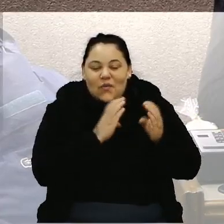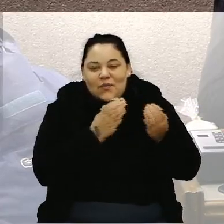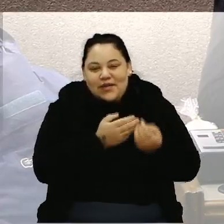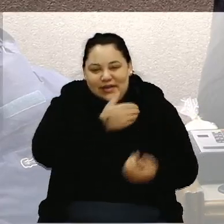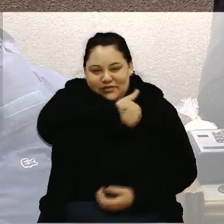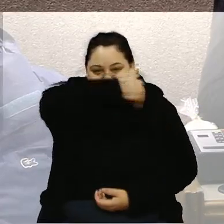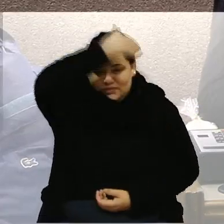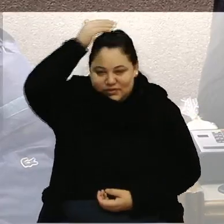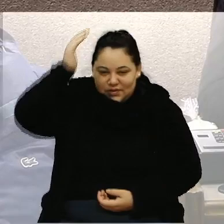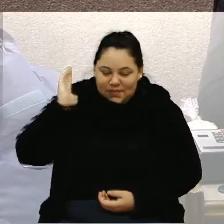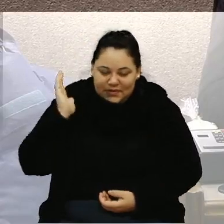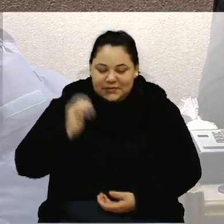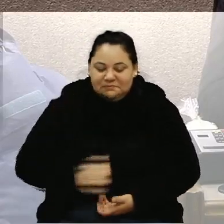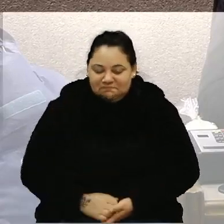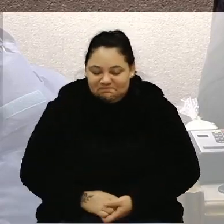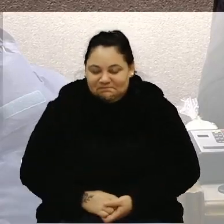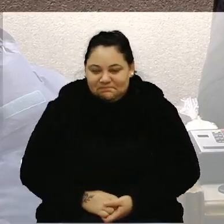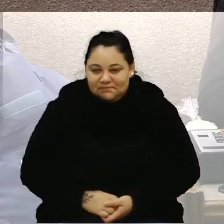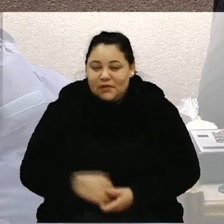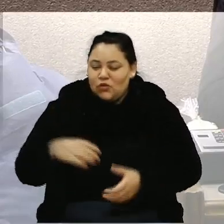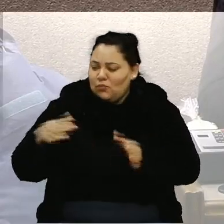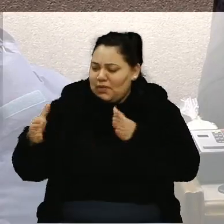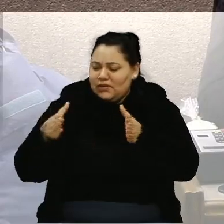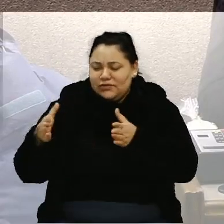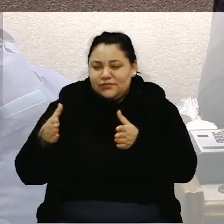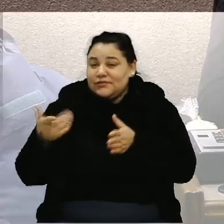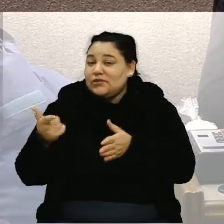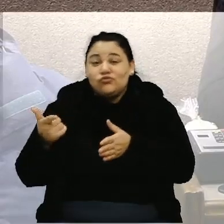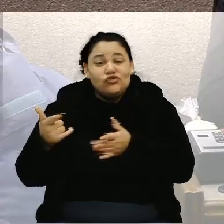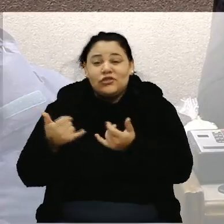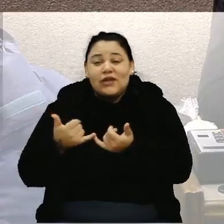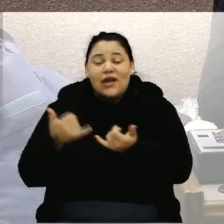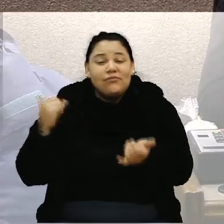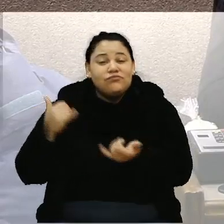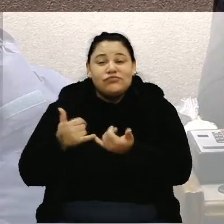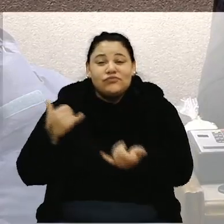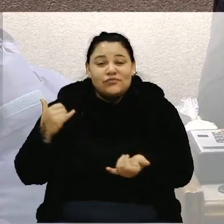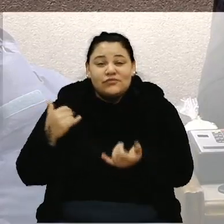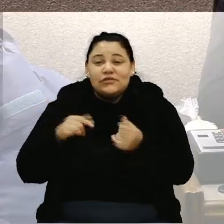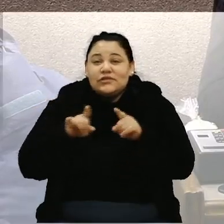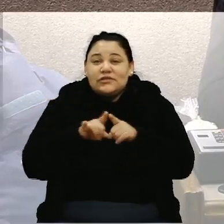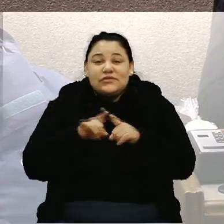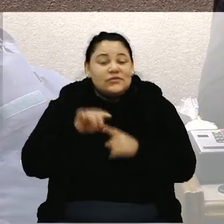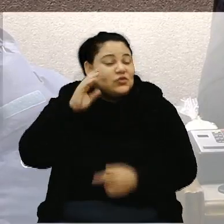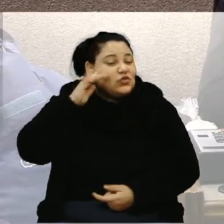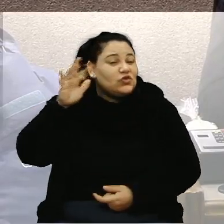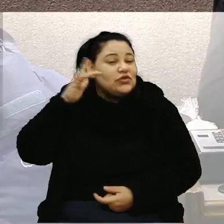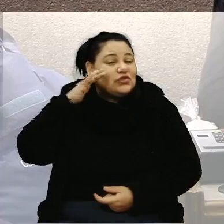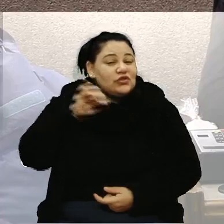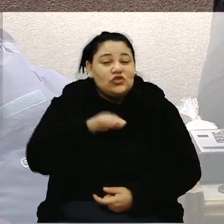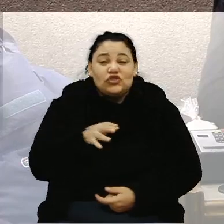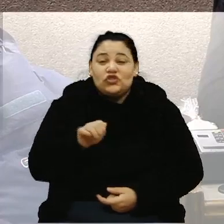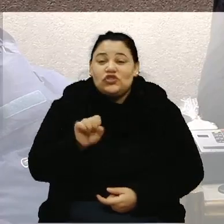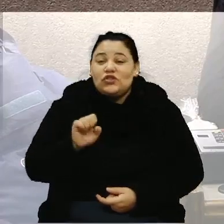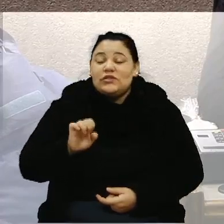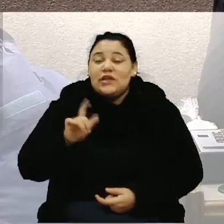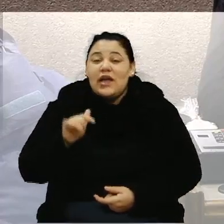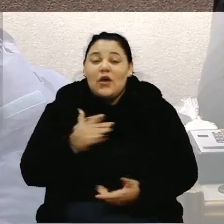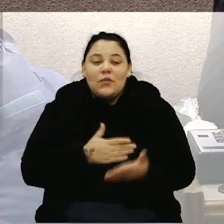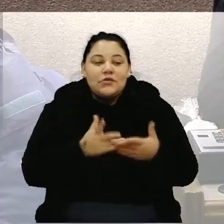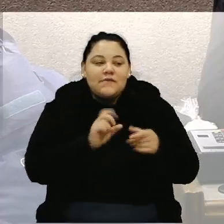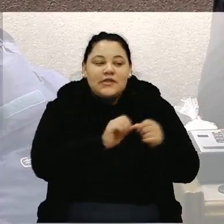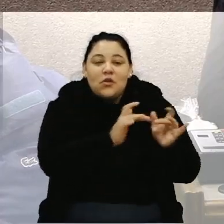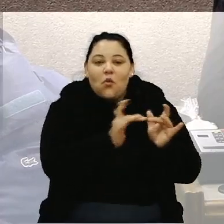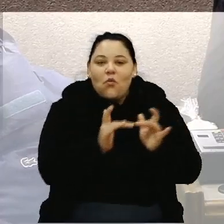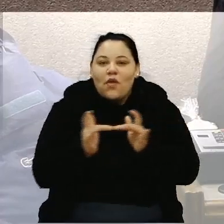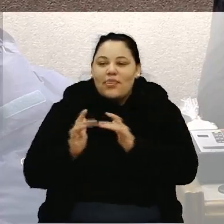Aparecida. Em uma época em que não havia energia elétrica e sendo um sonhador, José começou a conversar com seus vizinhos e